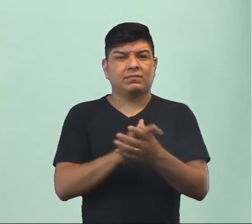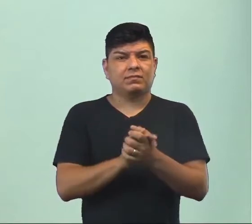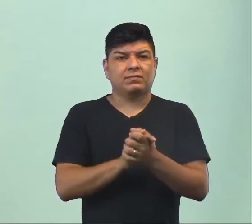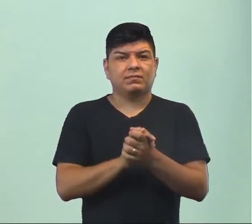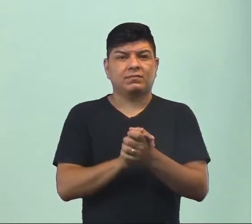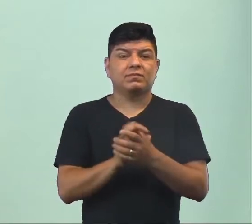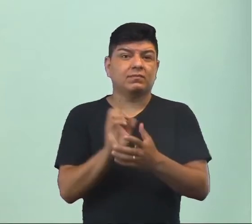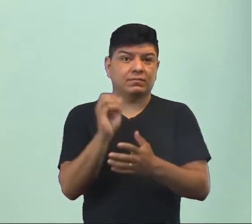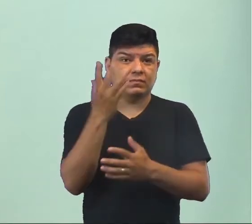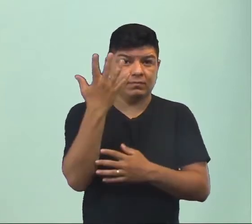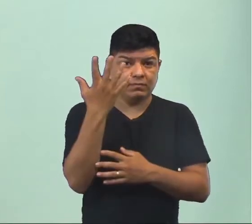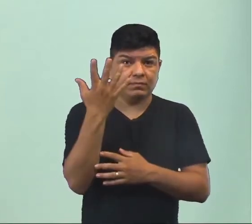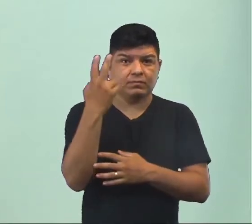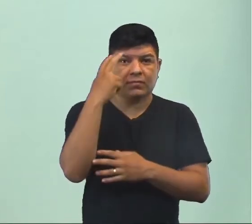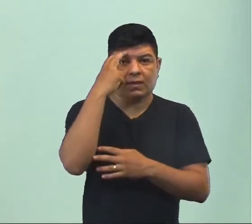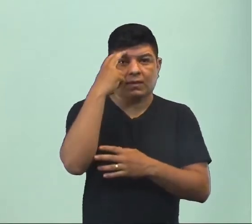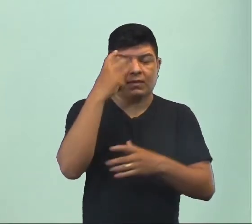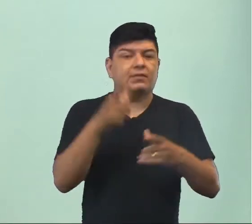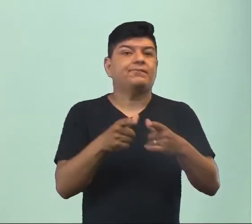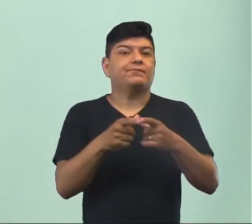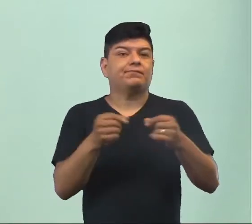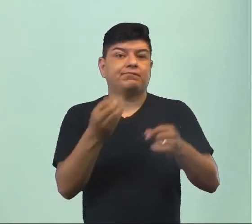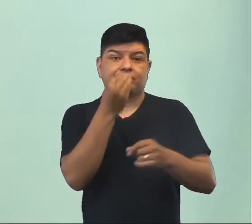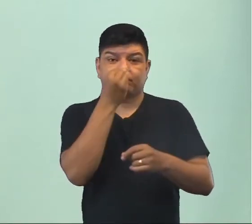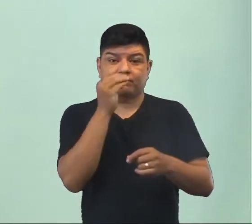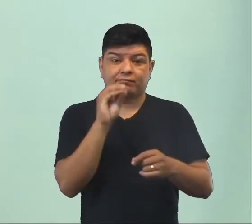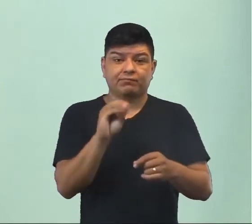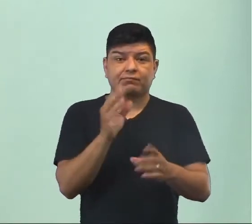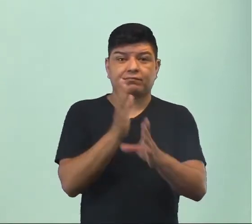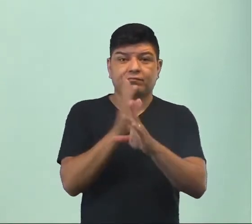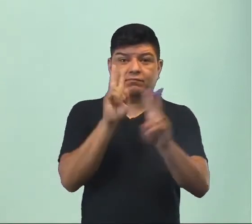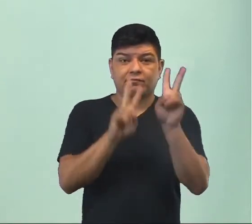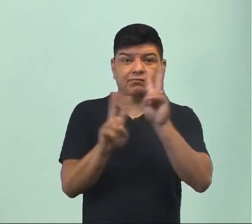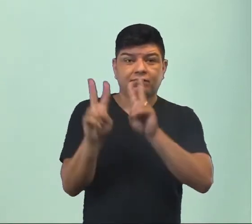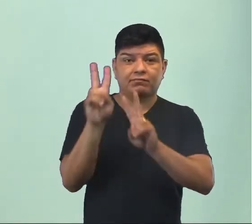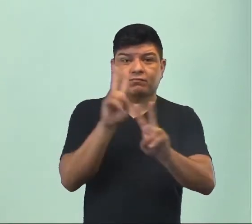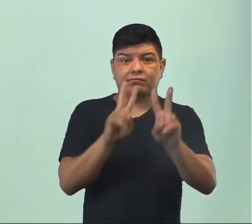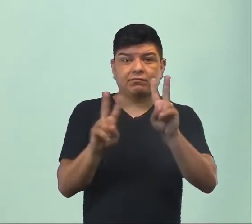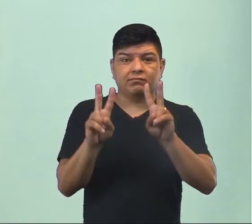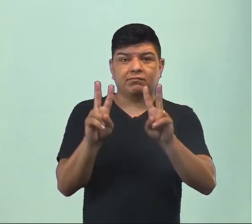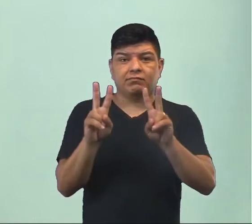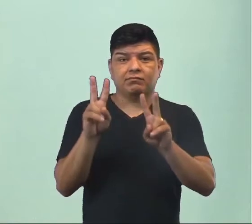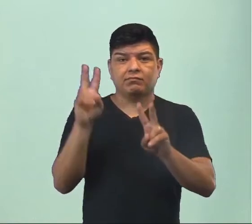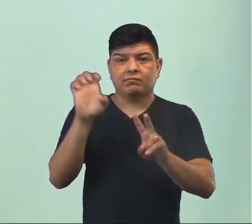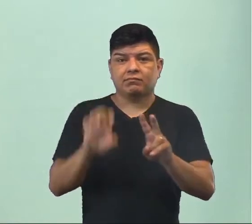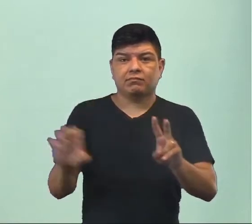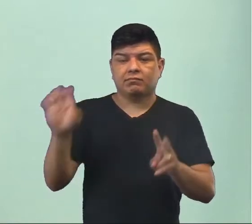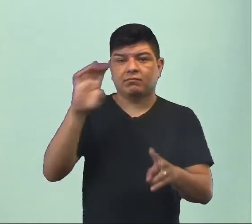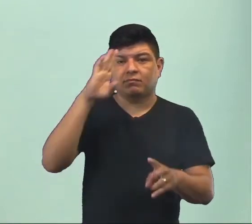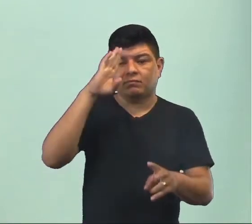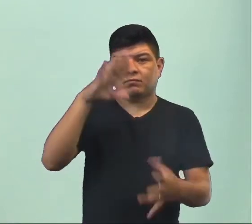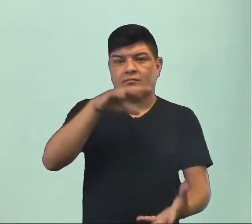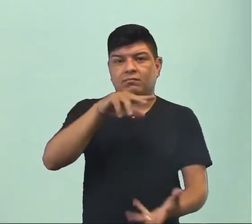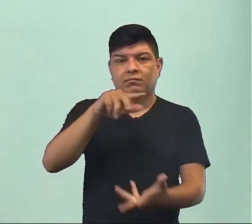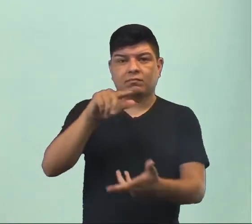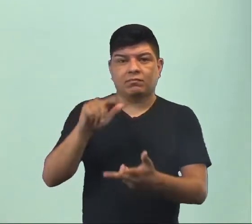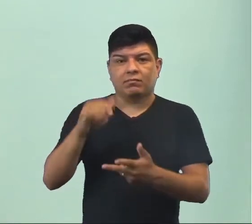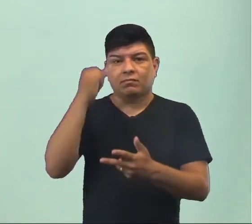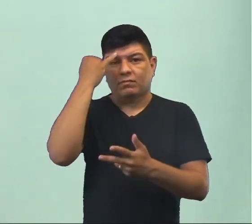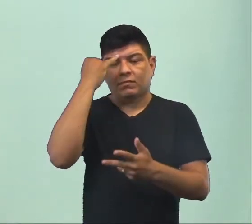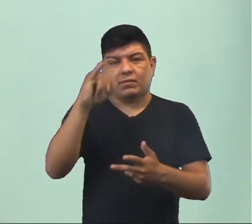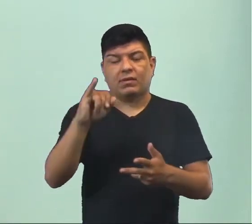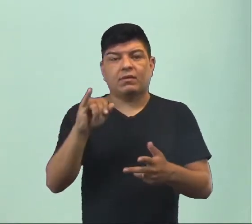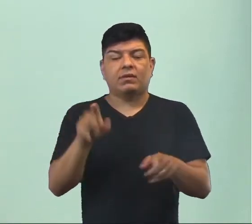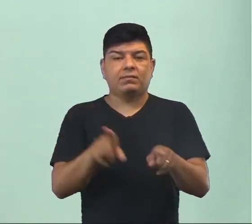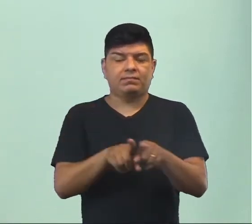esses feitos da cultura oriental são desprezados pela visão eurocêntrica do mundo. Assim como também a ideia